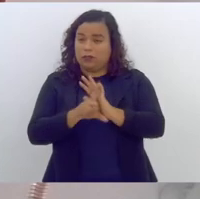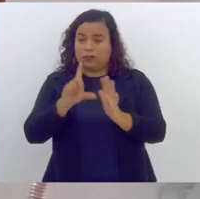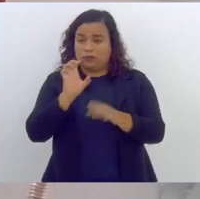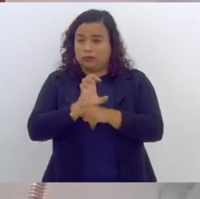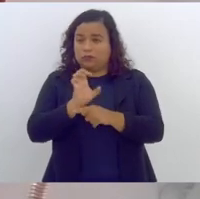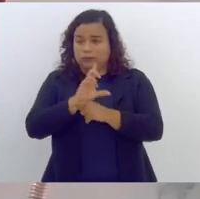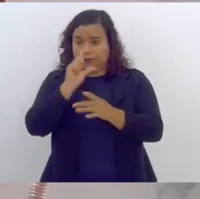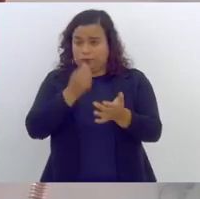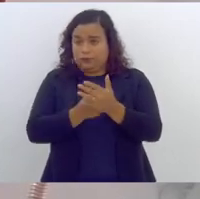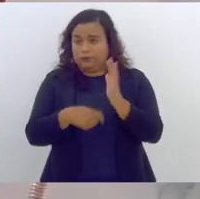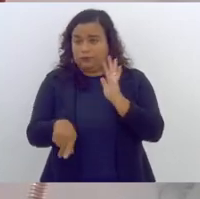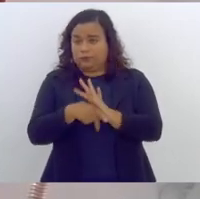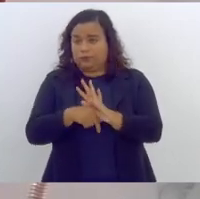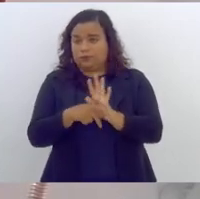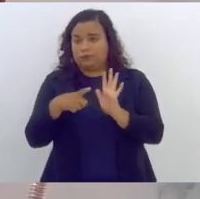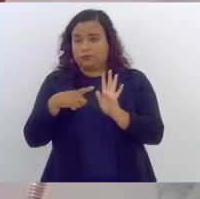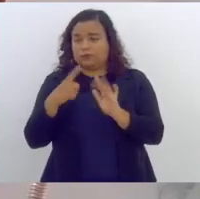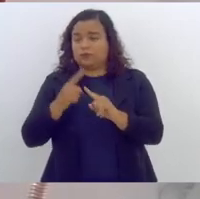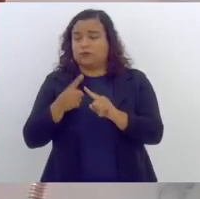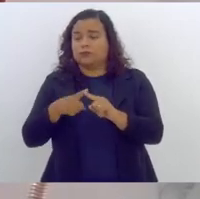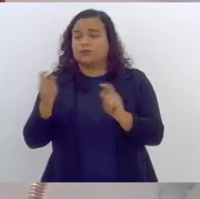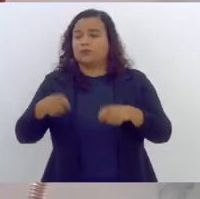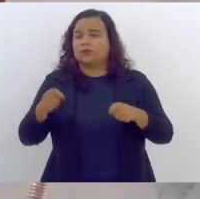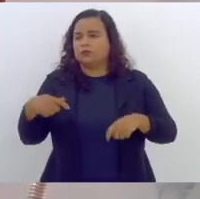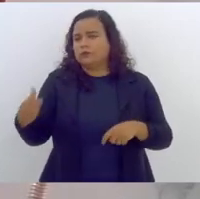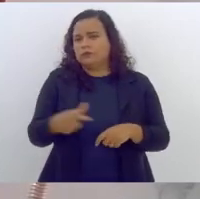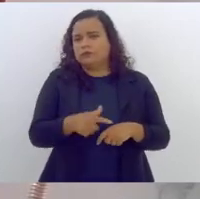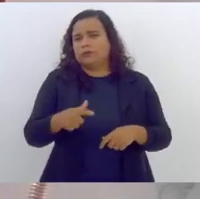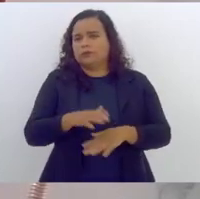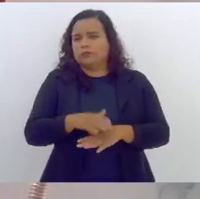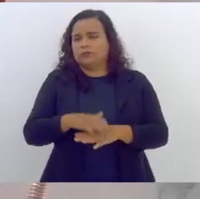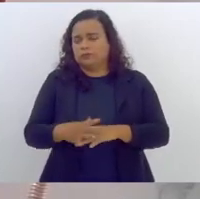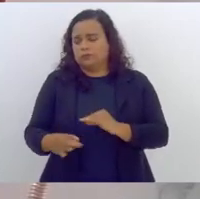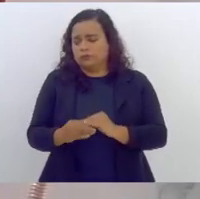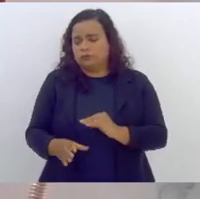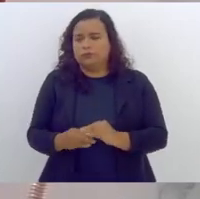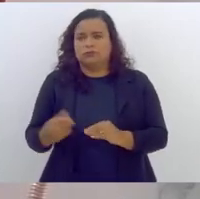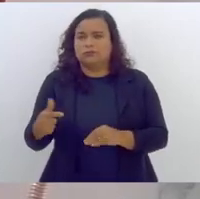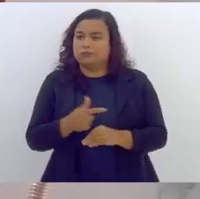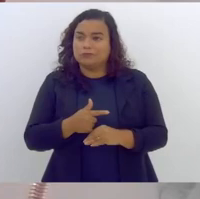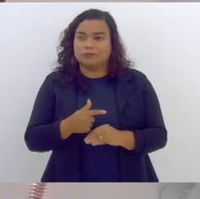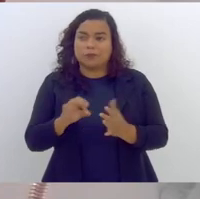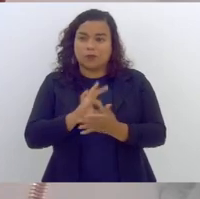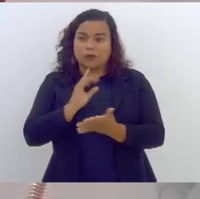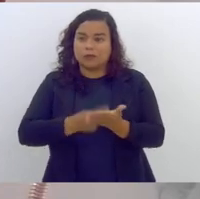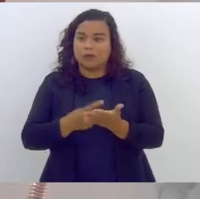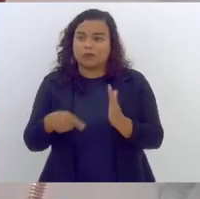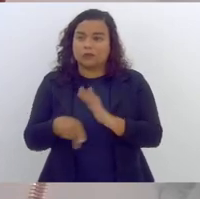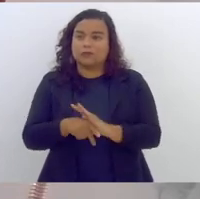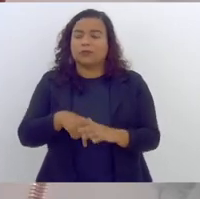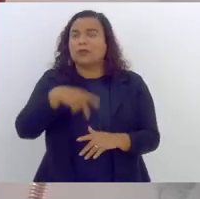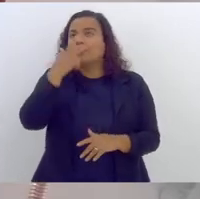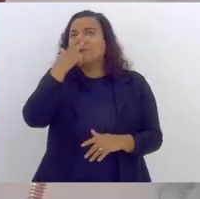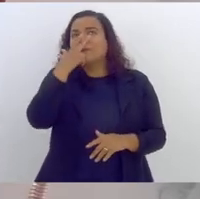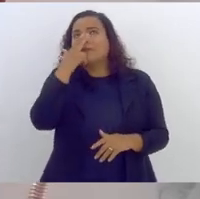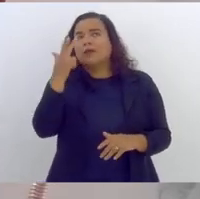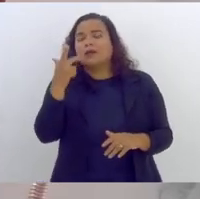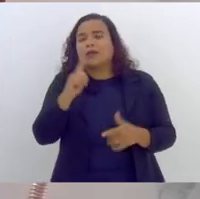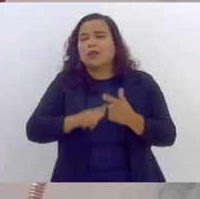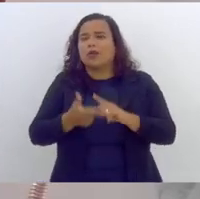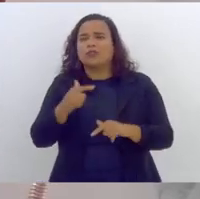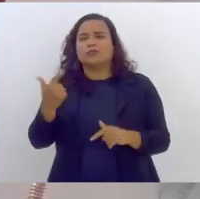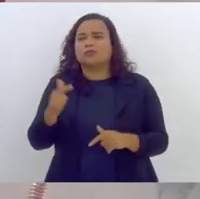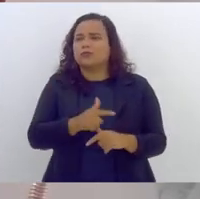porque não tem mais possibilidade de fazer aditivos a esse contrato não me parece Lógico